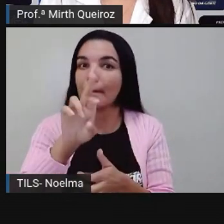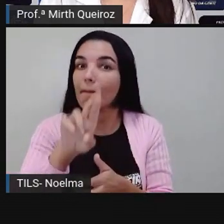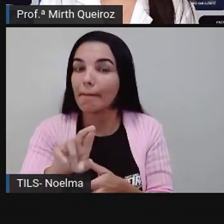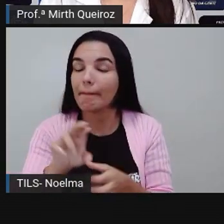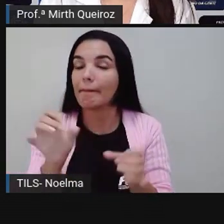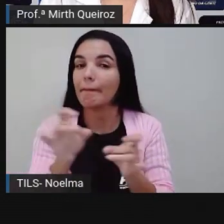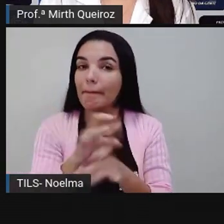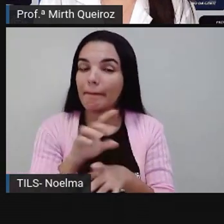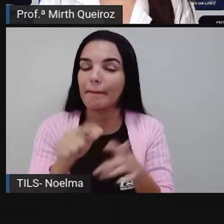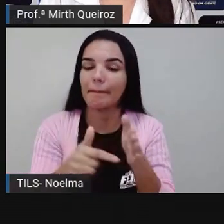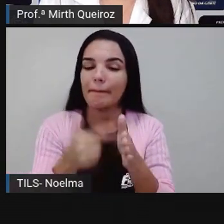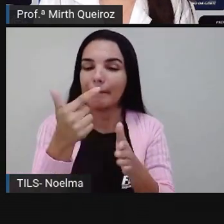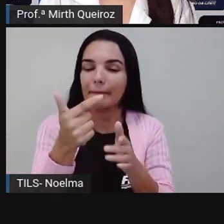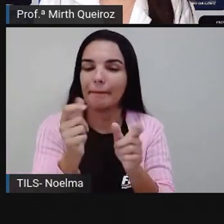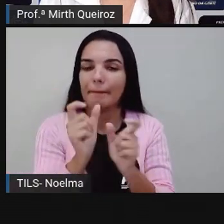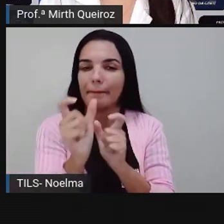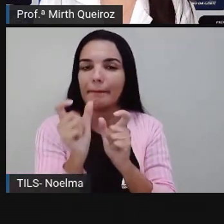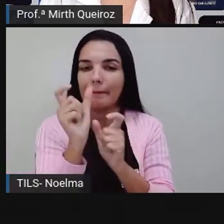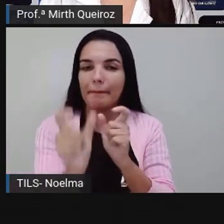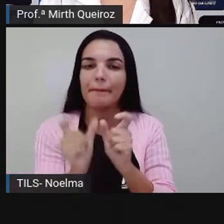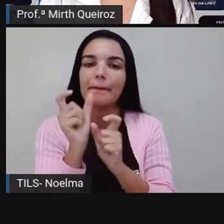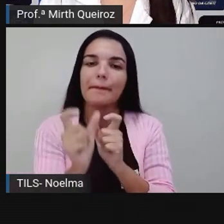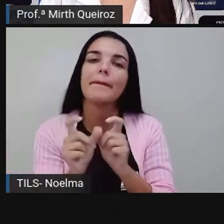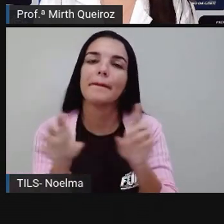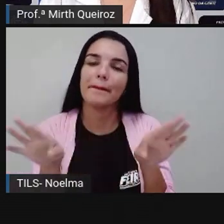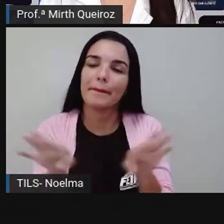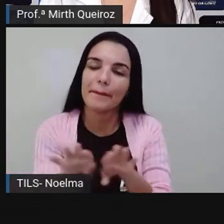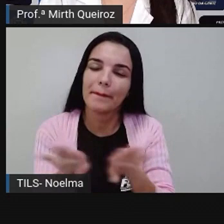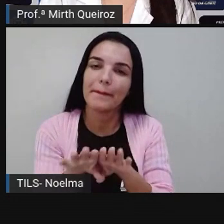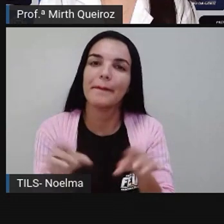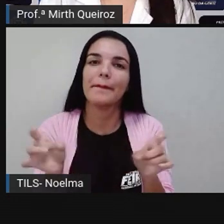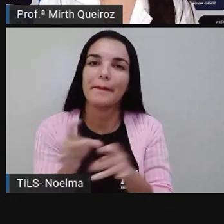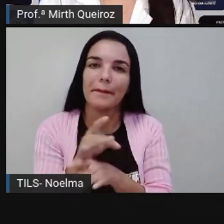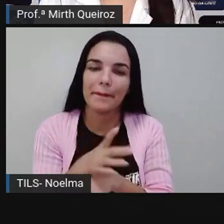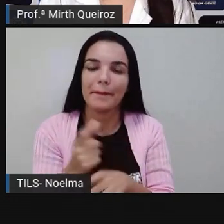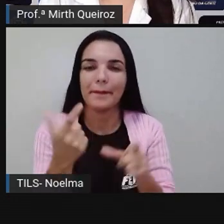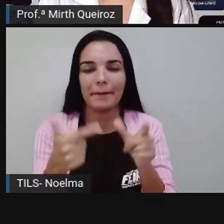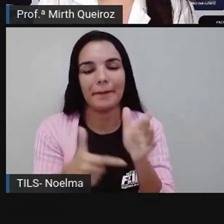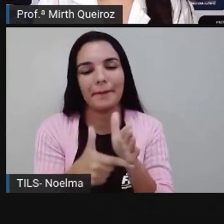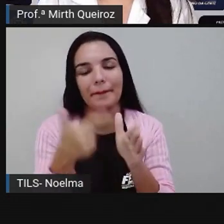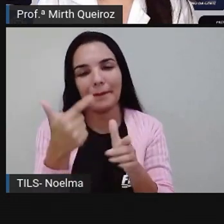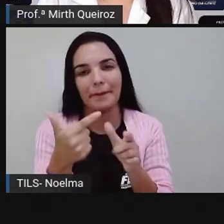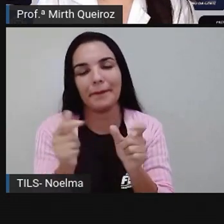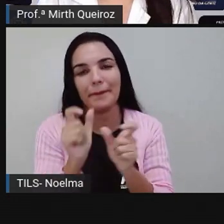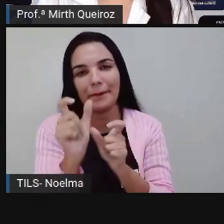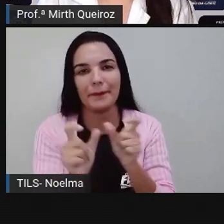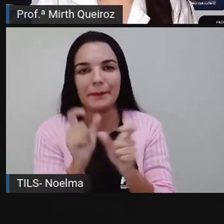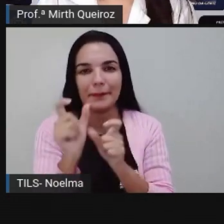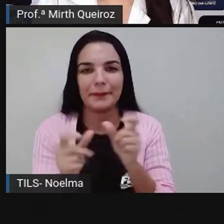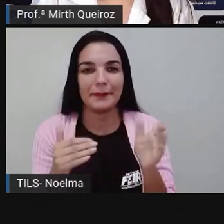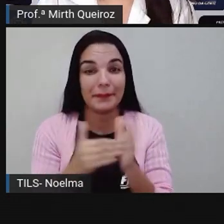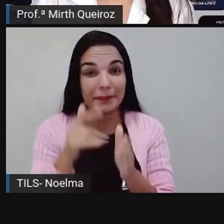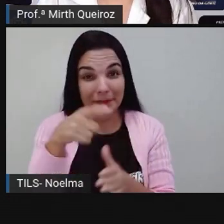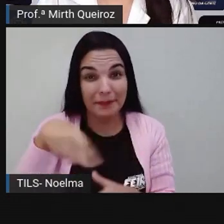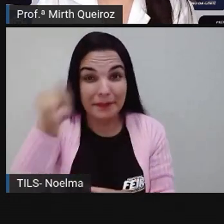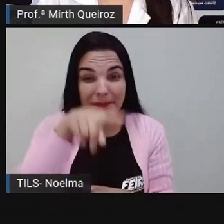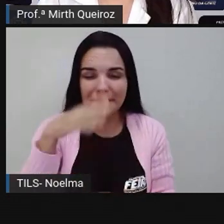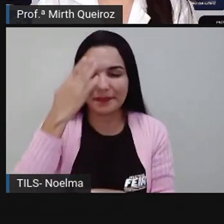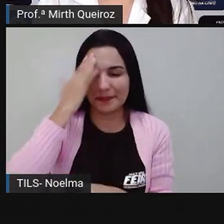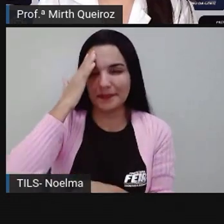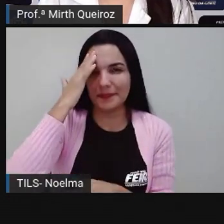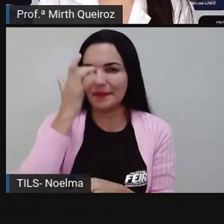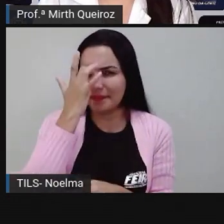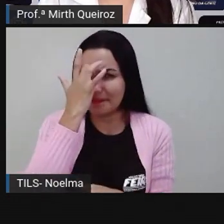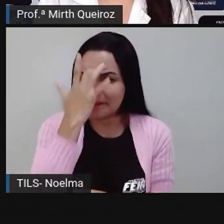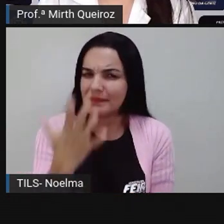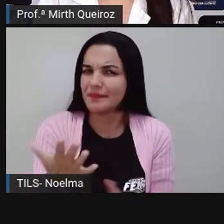segunda conjugação. Comer, termina em ER, segunda conjugação. Entenderam? Viram como é que é